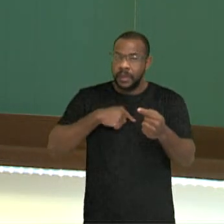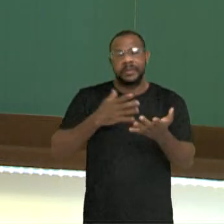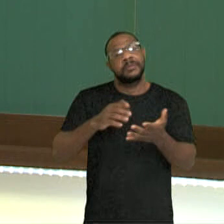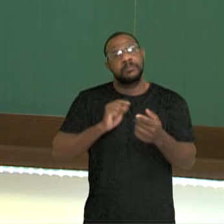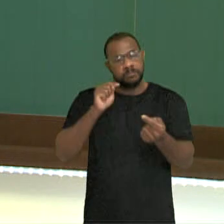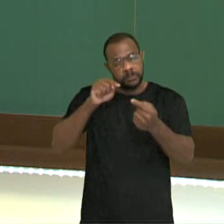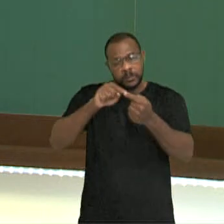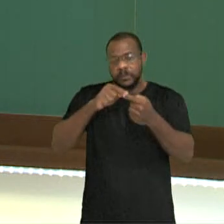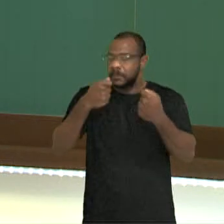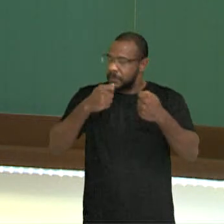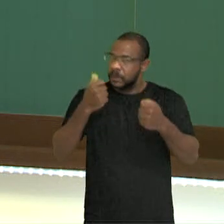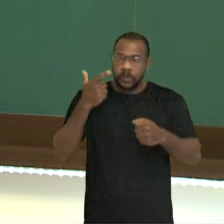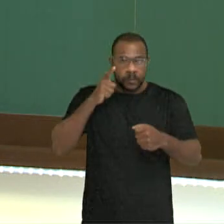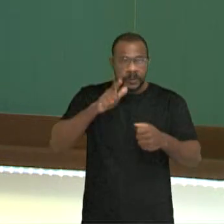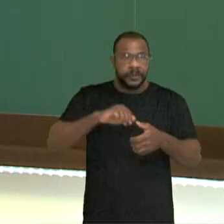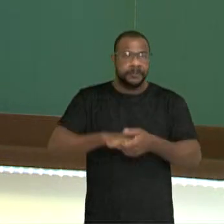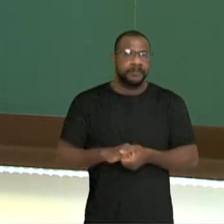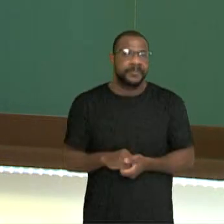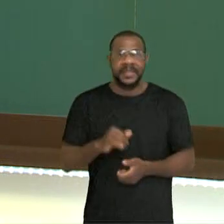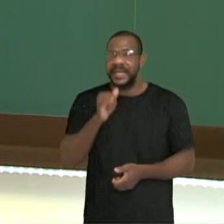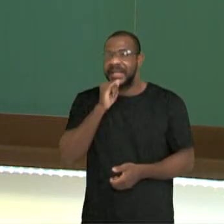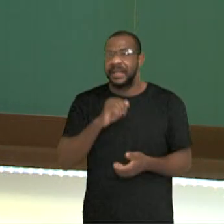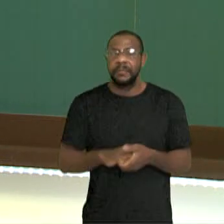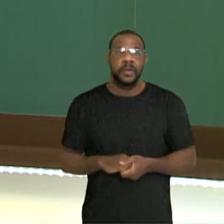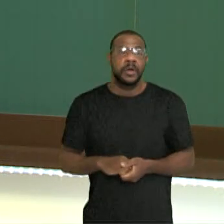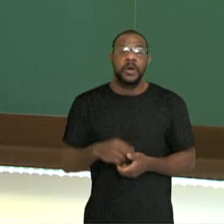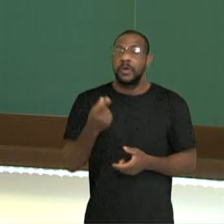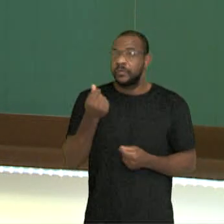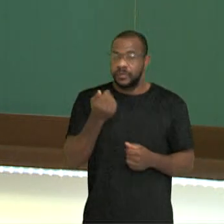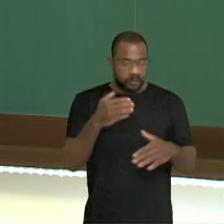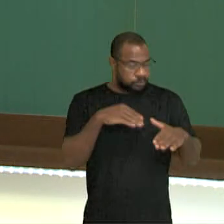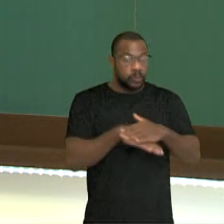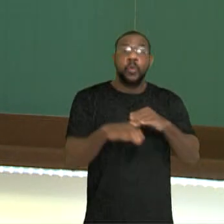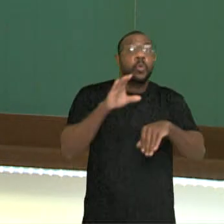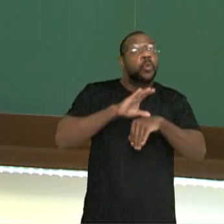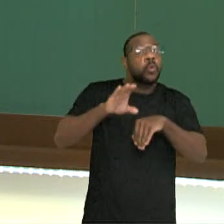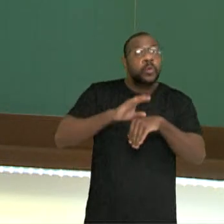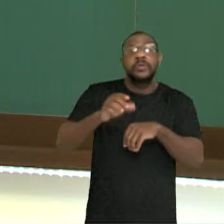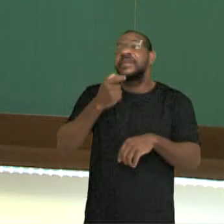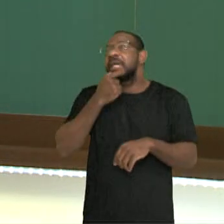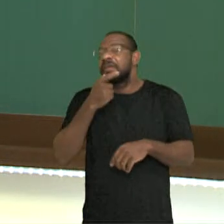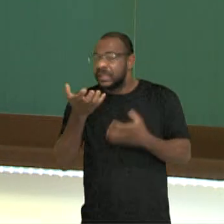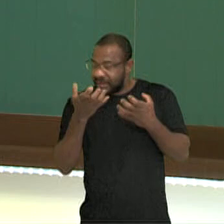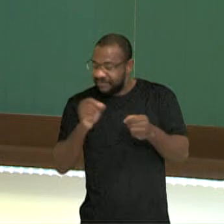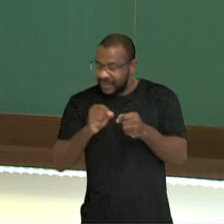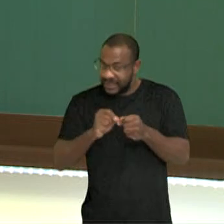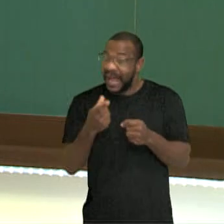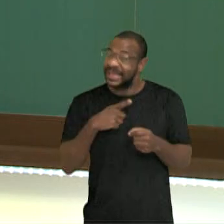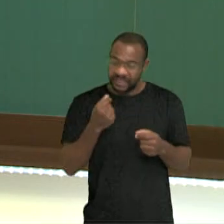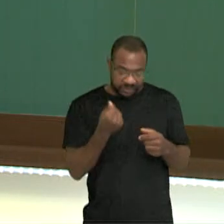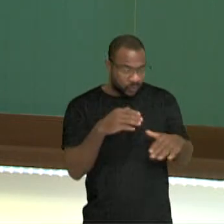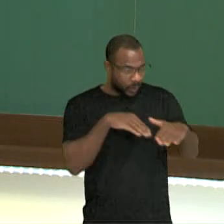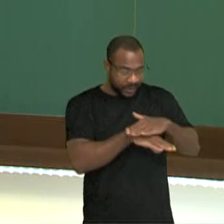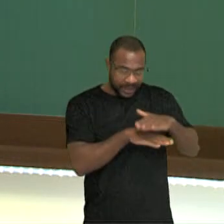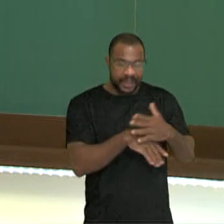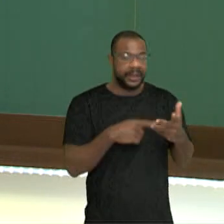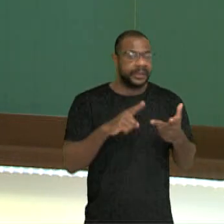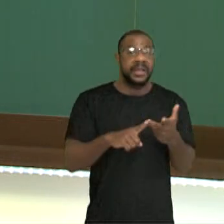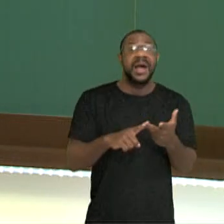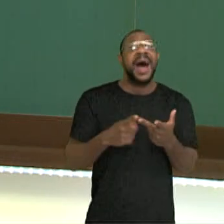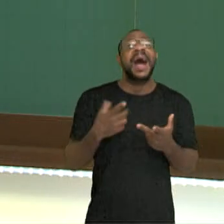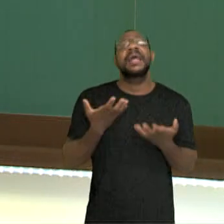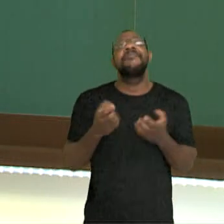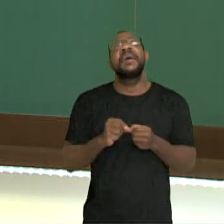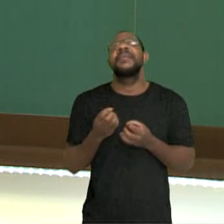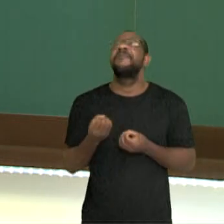universidade que você não passa na pública, precisa fazer um curso de inglês que você queira, um curso de línguas, ou uma